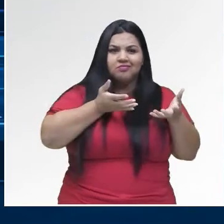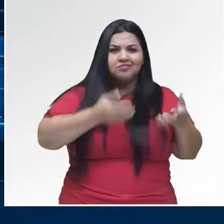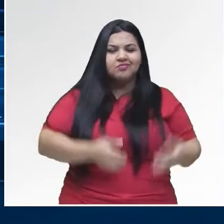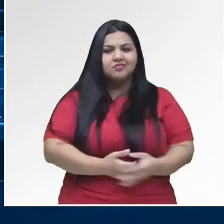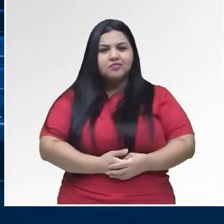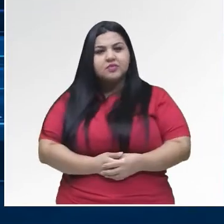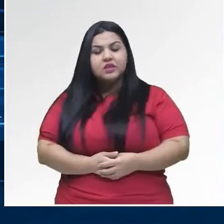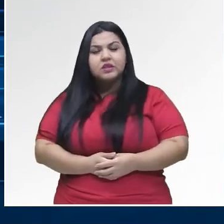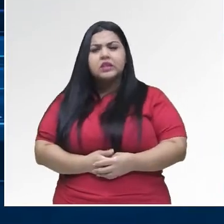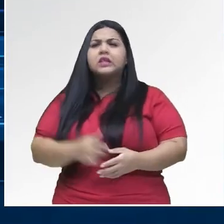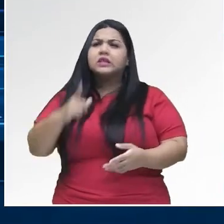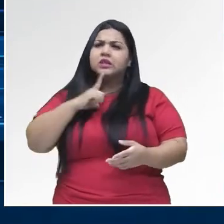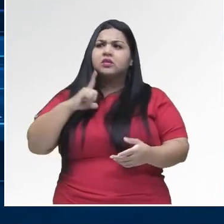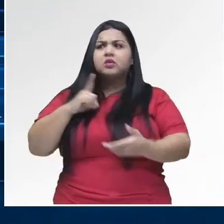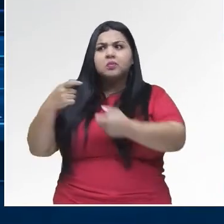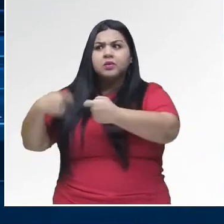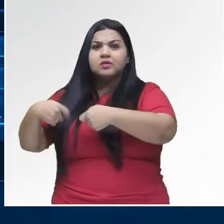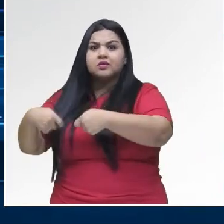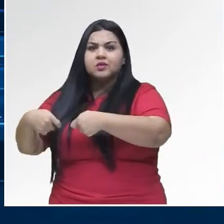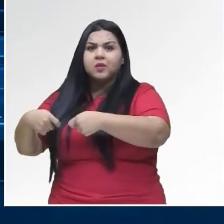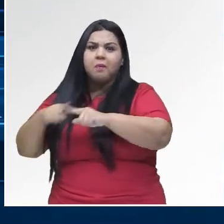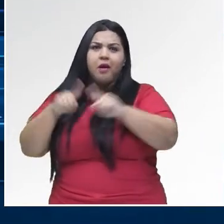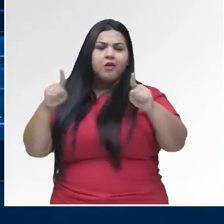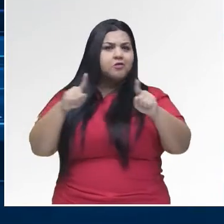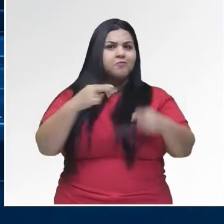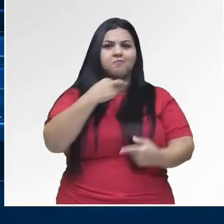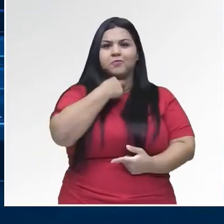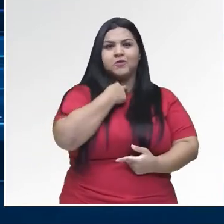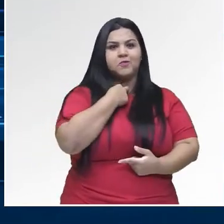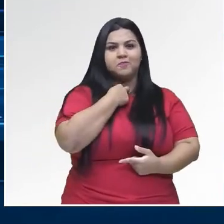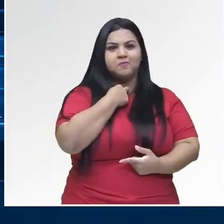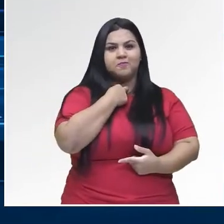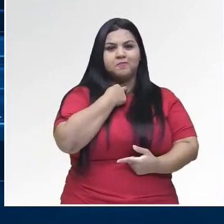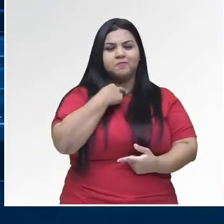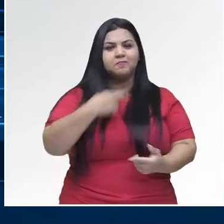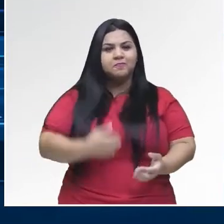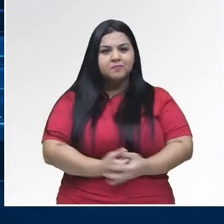Tem coisas que eu devo, mas eu não posso.